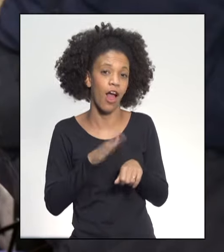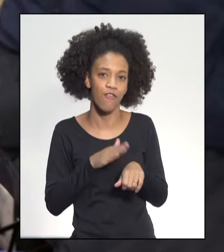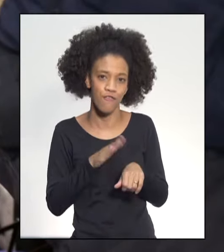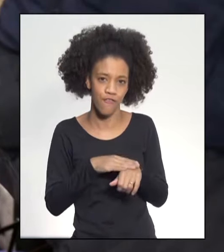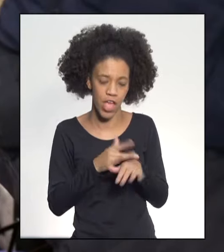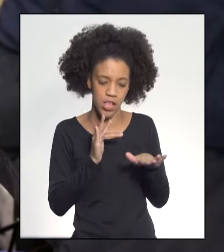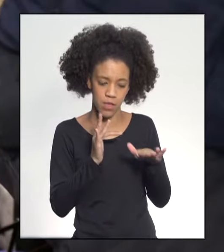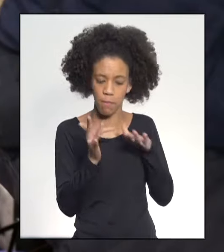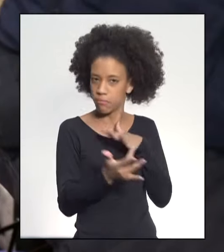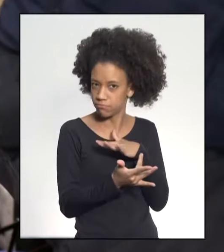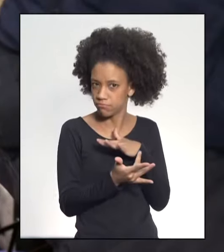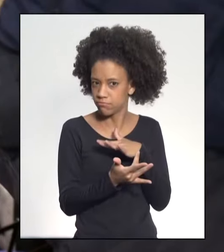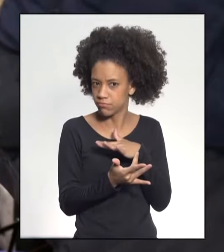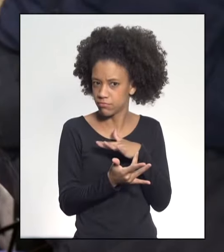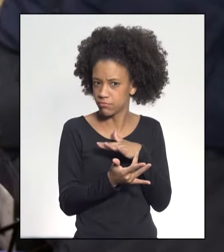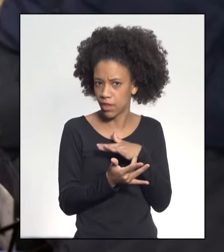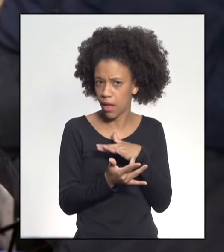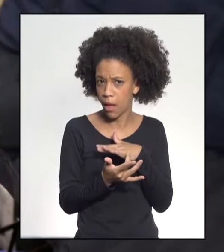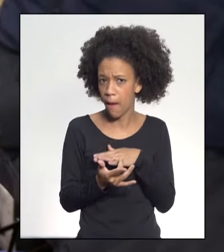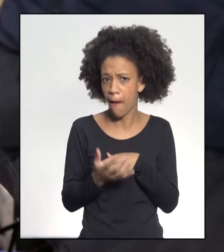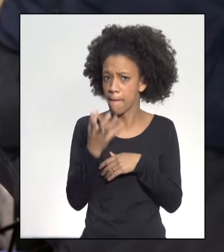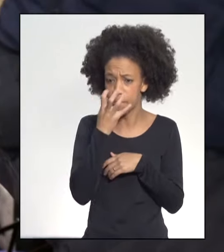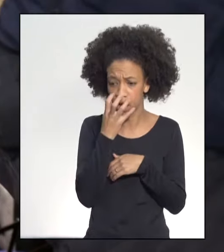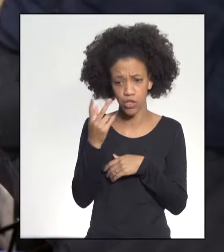de rede social para a cachorrinha dela.